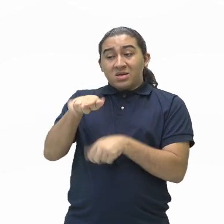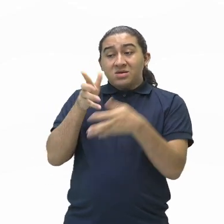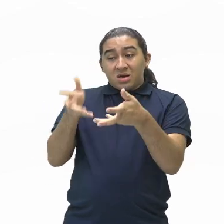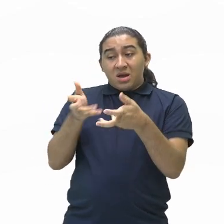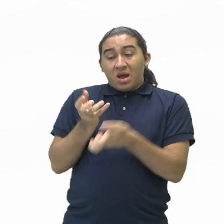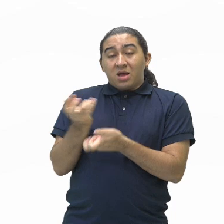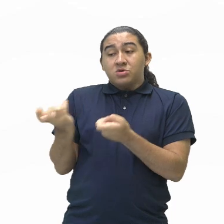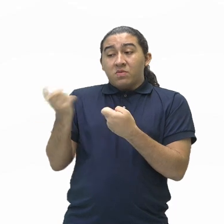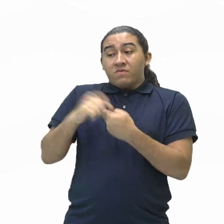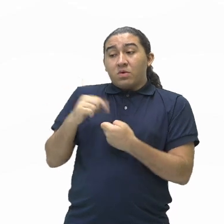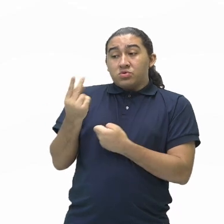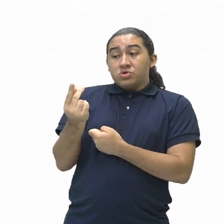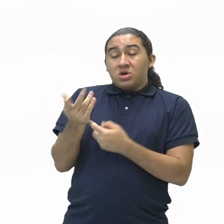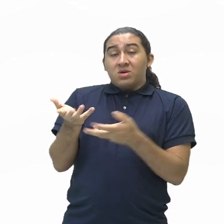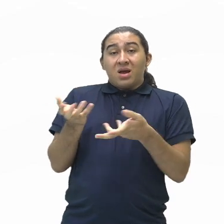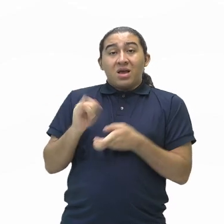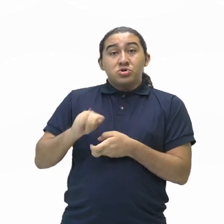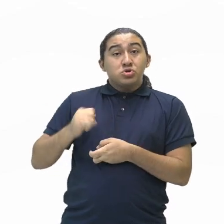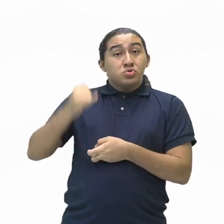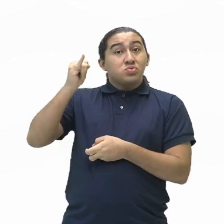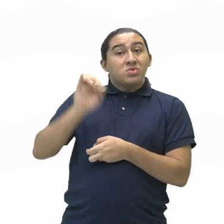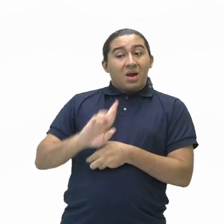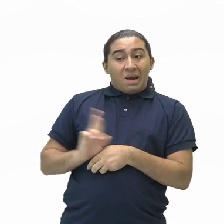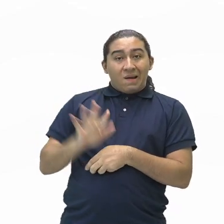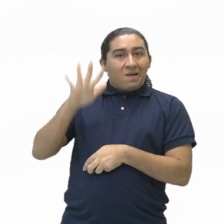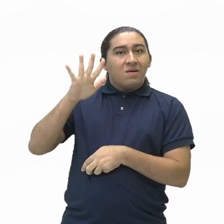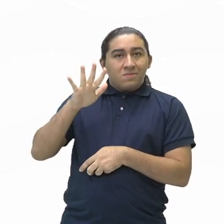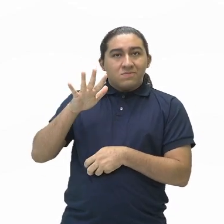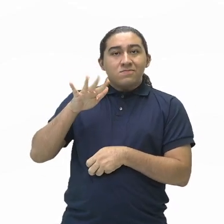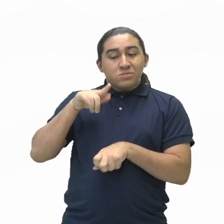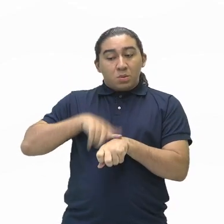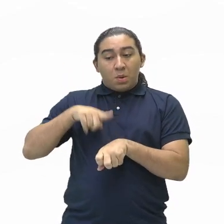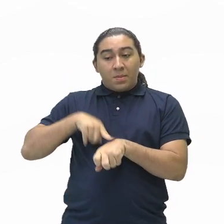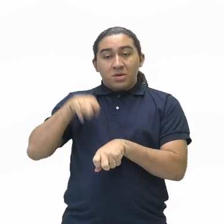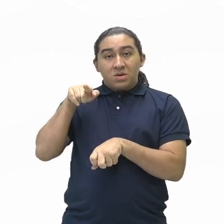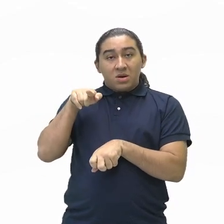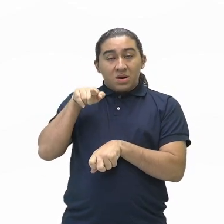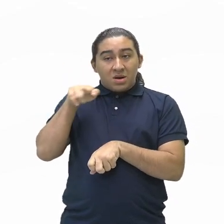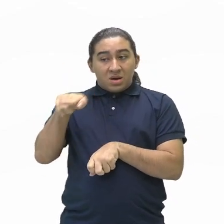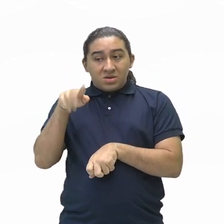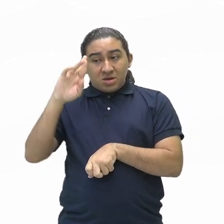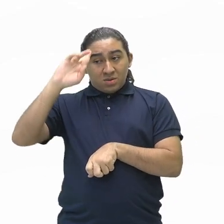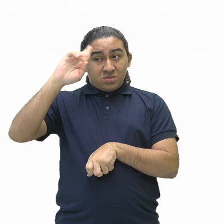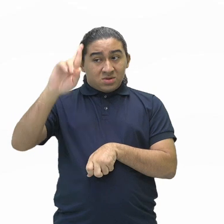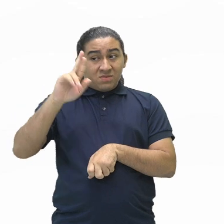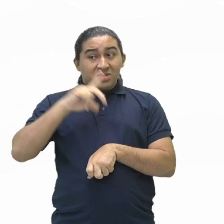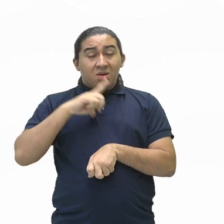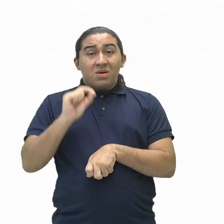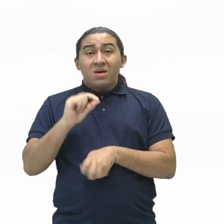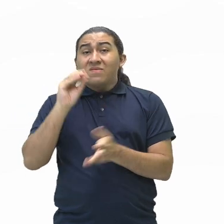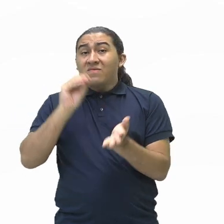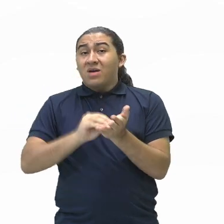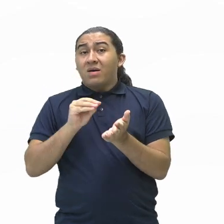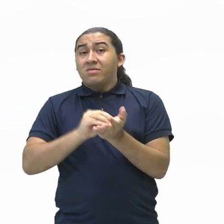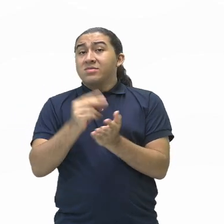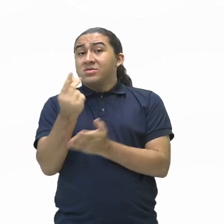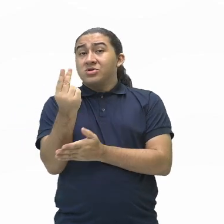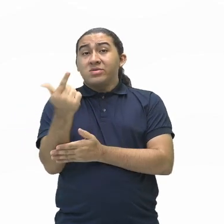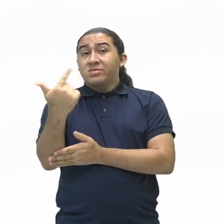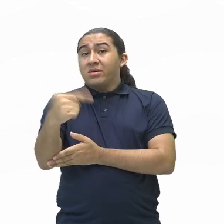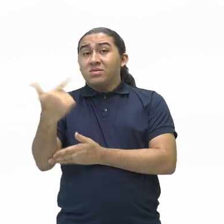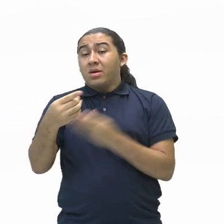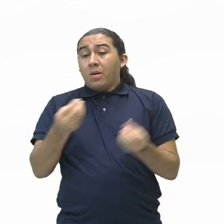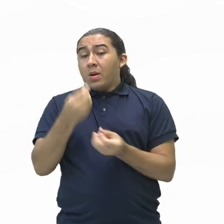altos juros esses empréstimos no momento em que os senhores de engenho estão sem recursos.